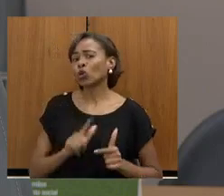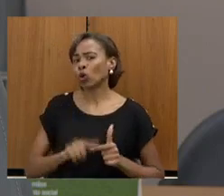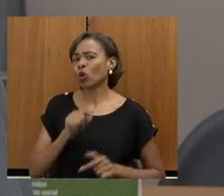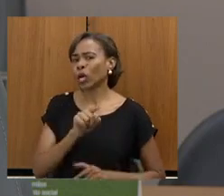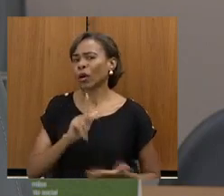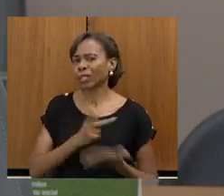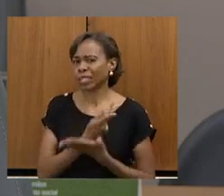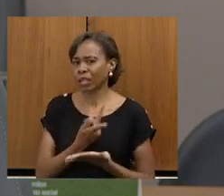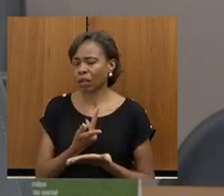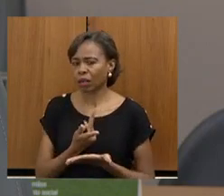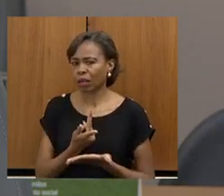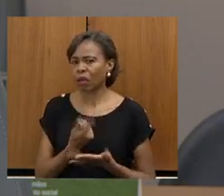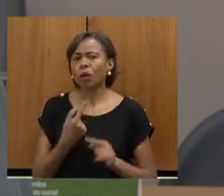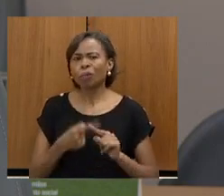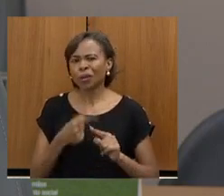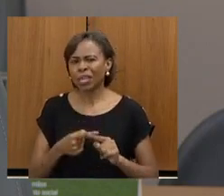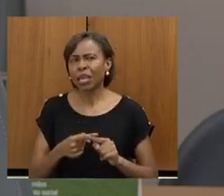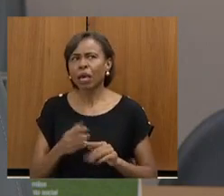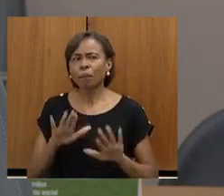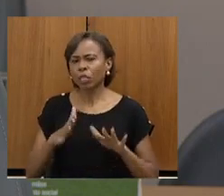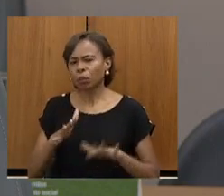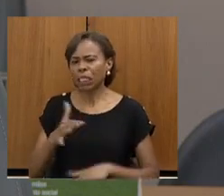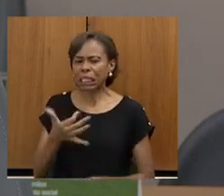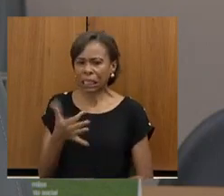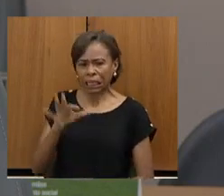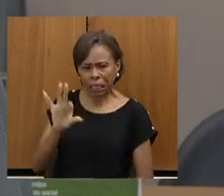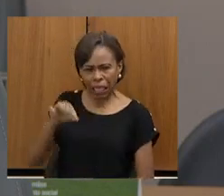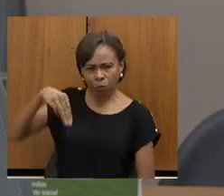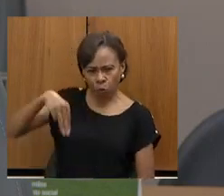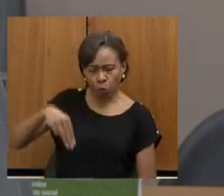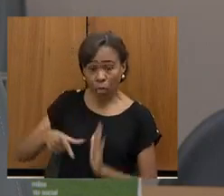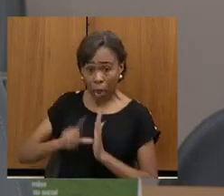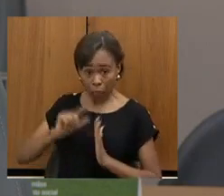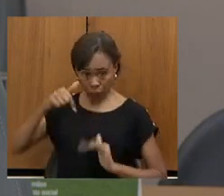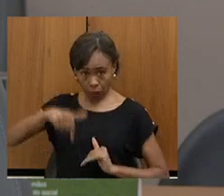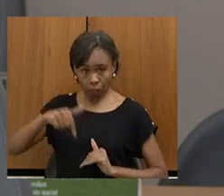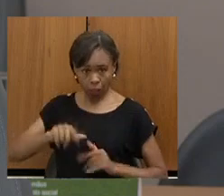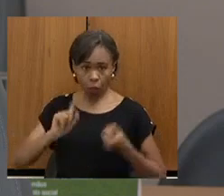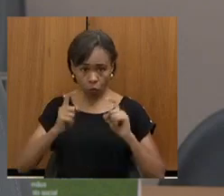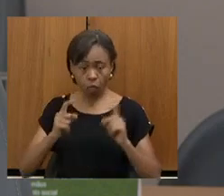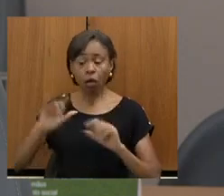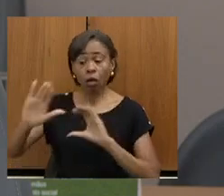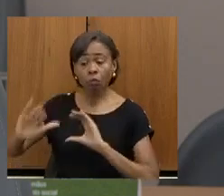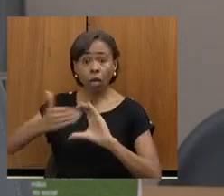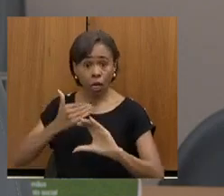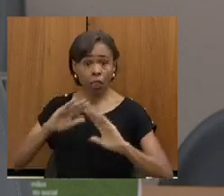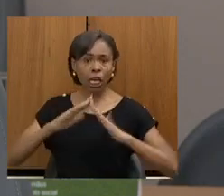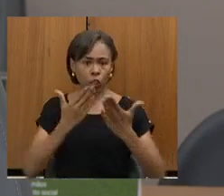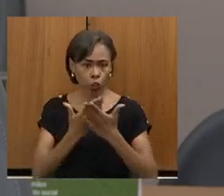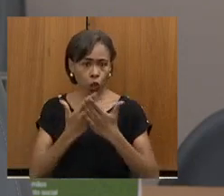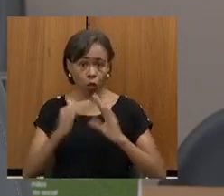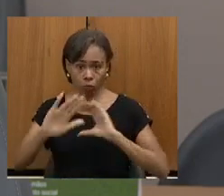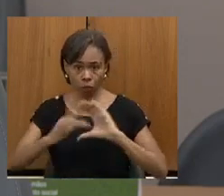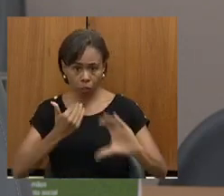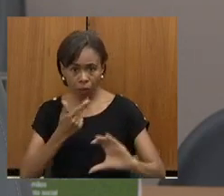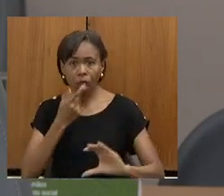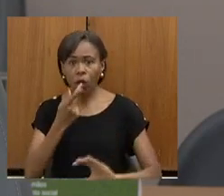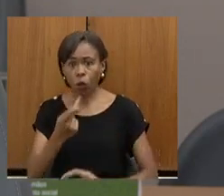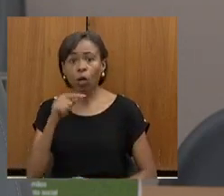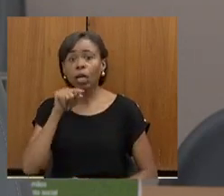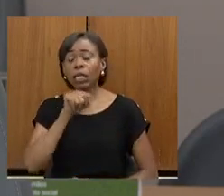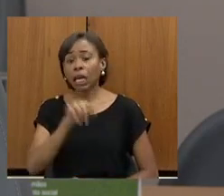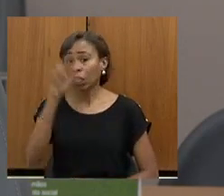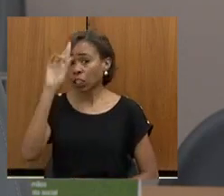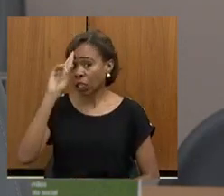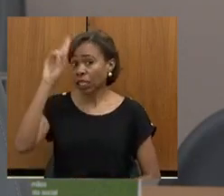Eu sei, hoje, dez minutos antes de começar essa reunião aqui, eu recebi um e-mail da escola Todos os Pais Recebem falando da mudança